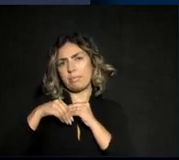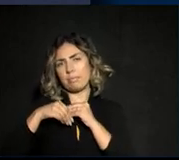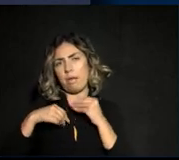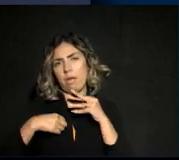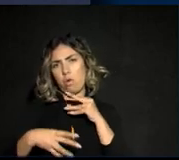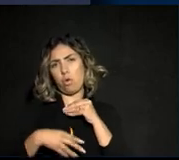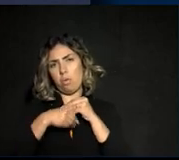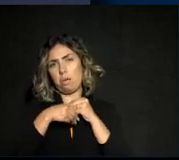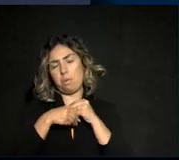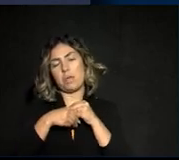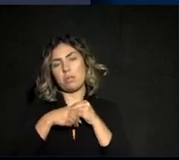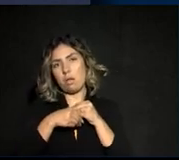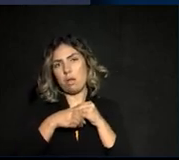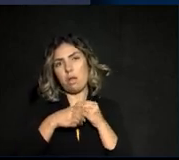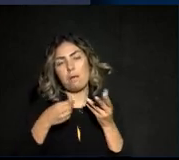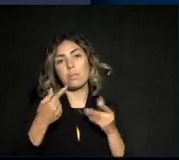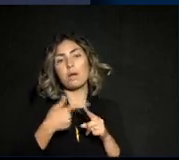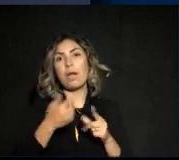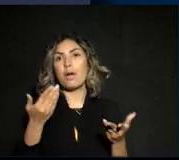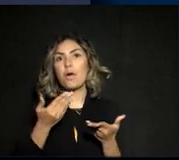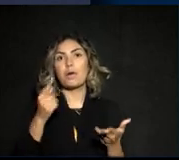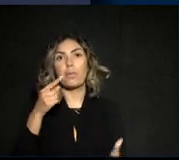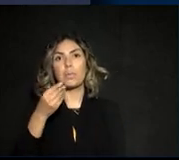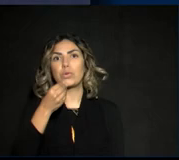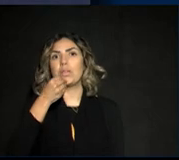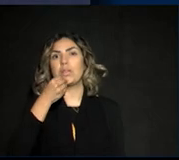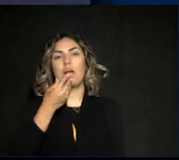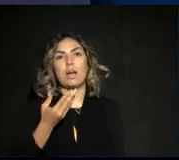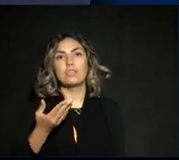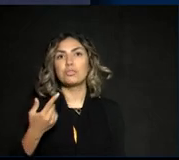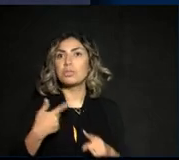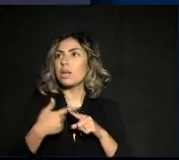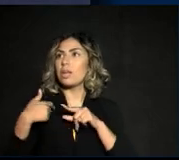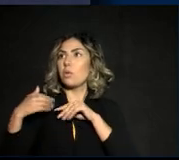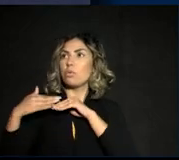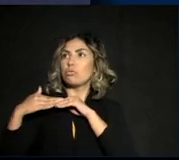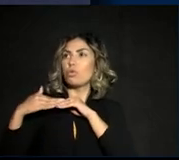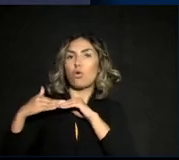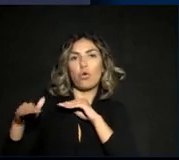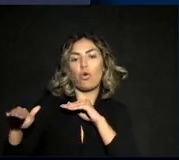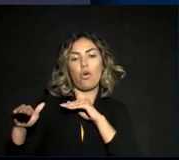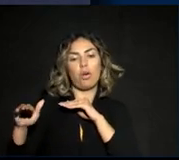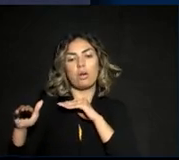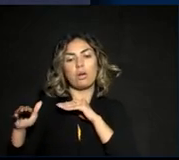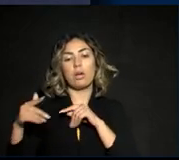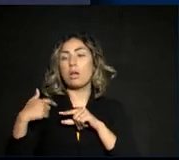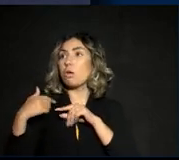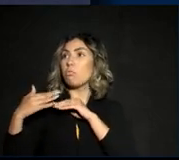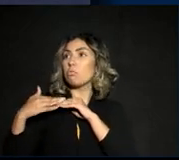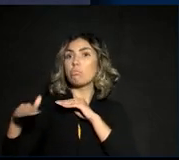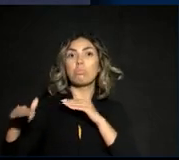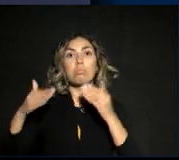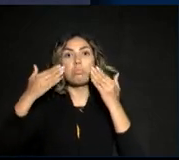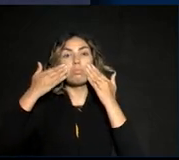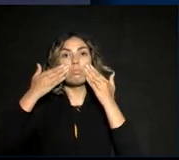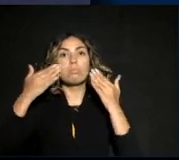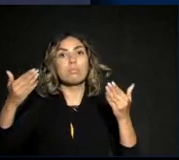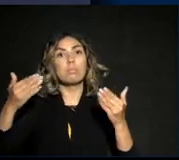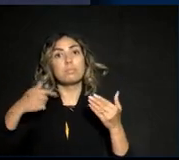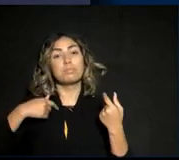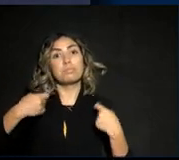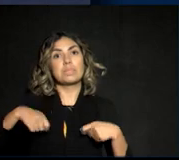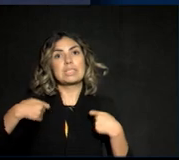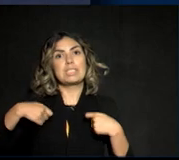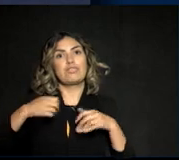uma oportunidade raríssima que eu tenho de discordar do Thiago e discordar em público. Então, eu não posso deixar